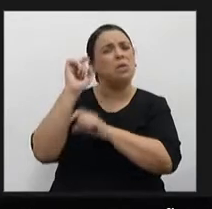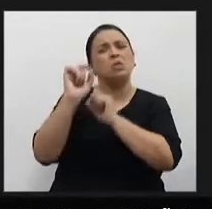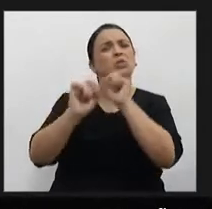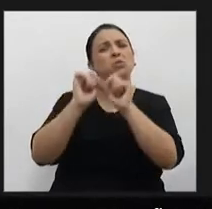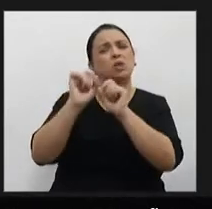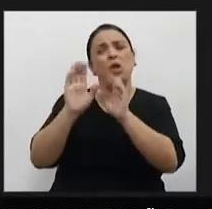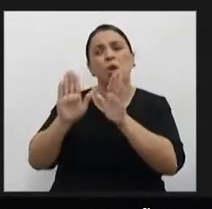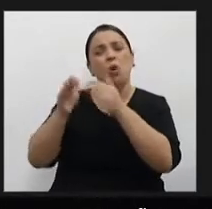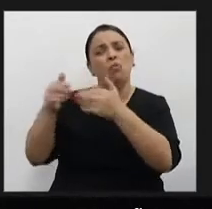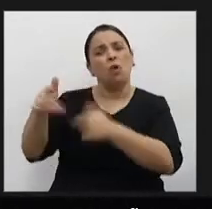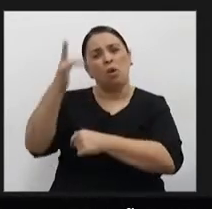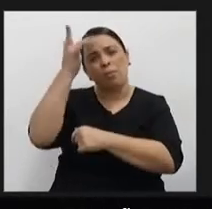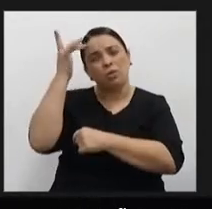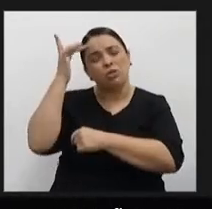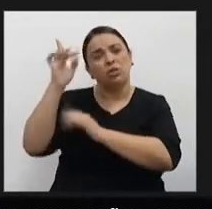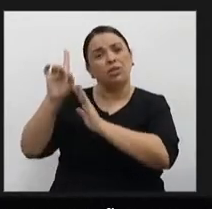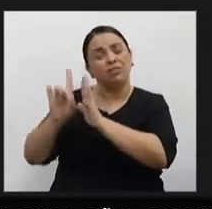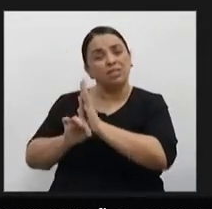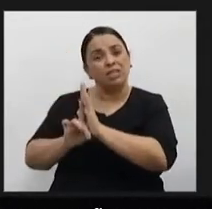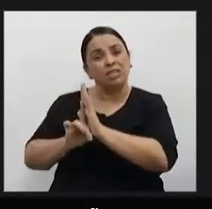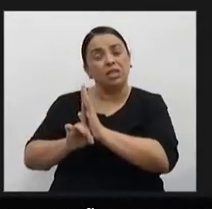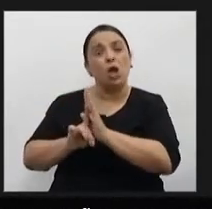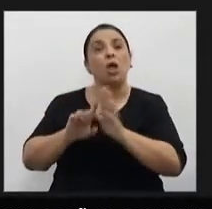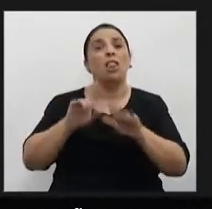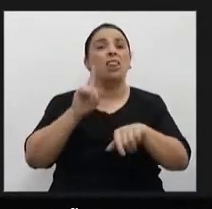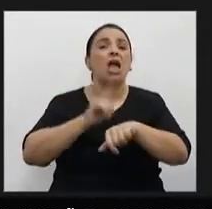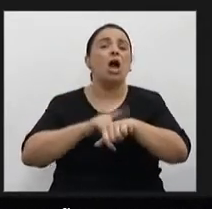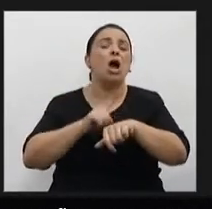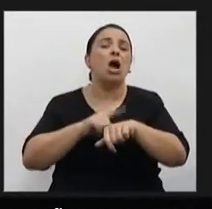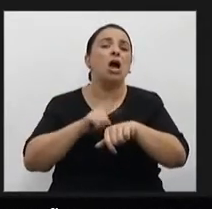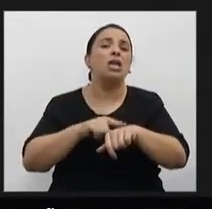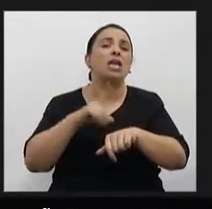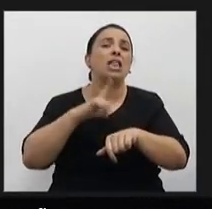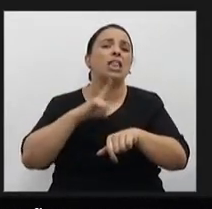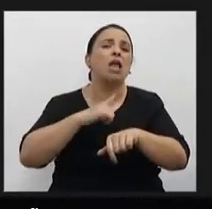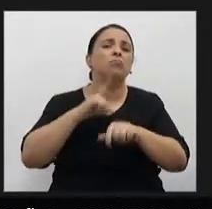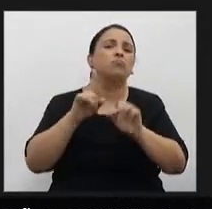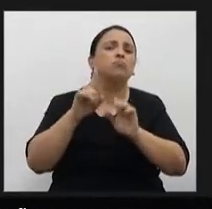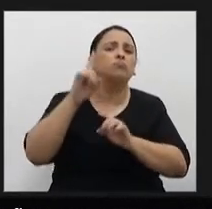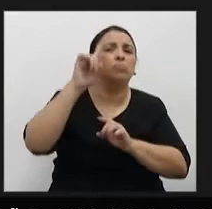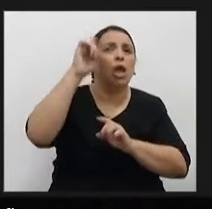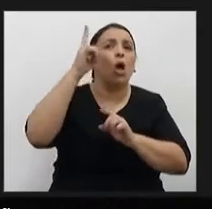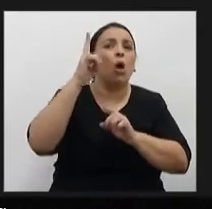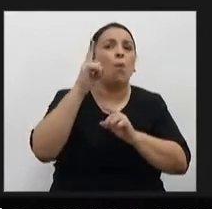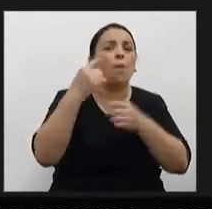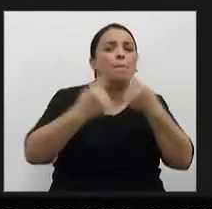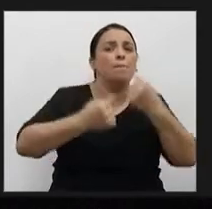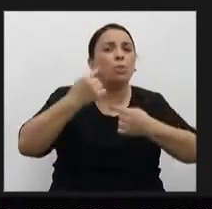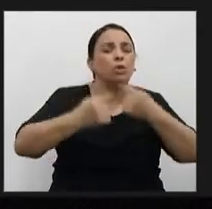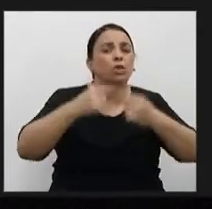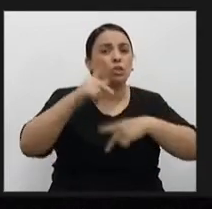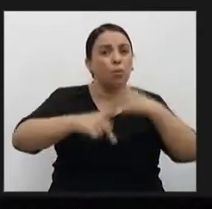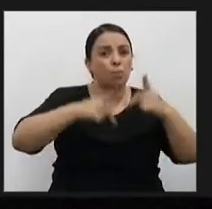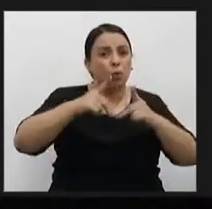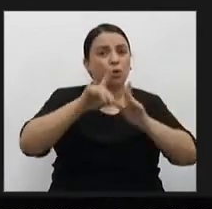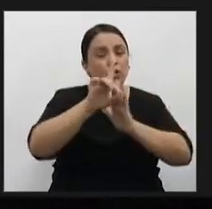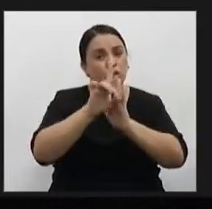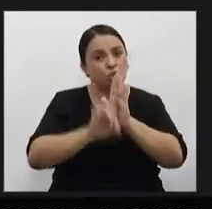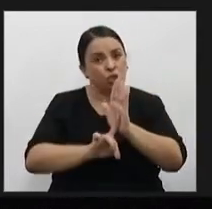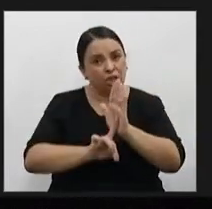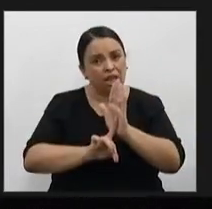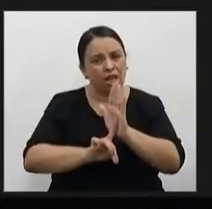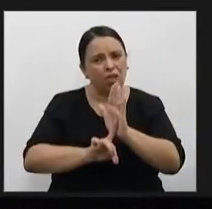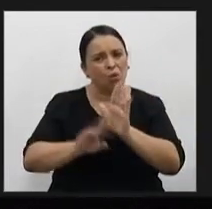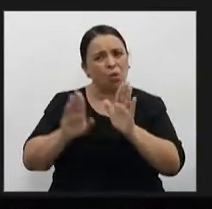deficiência quando criam e executam uma política pública de direito para a pessoa